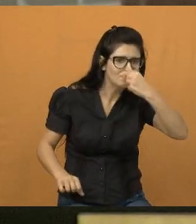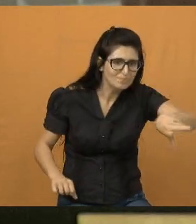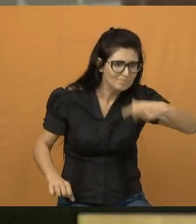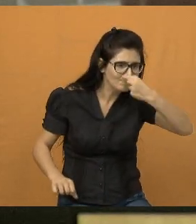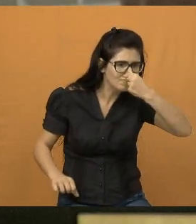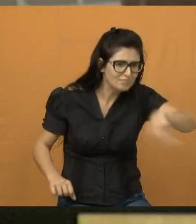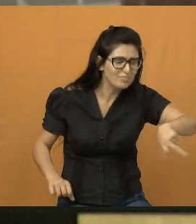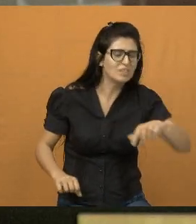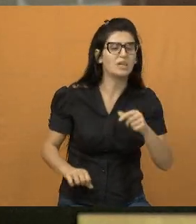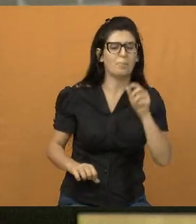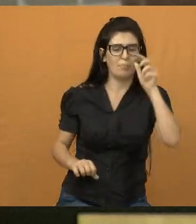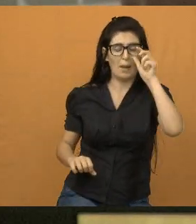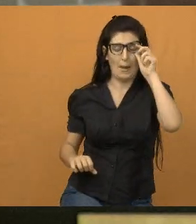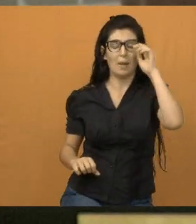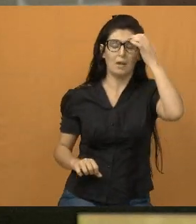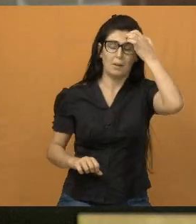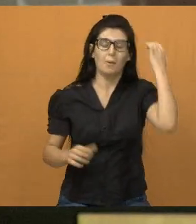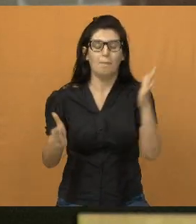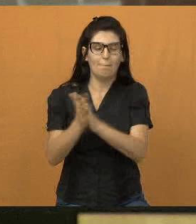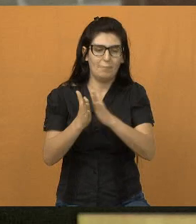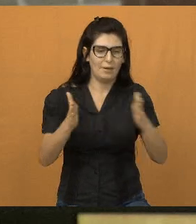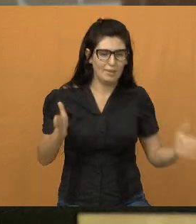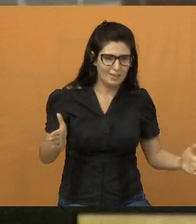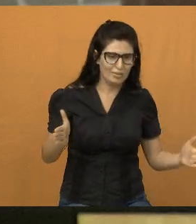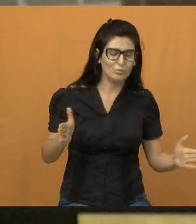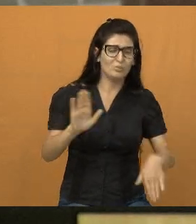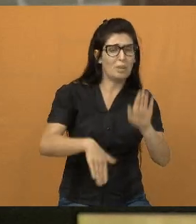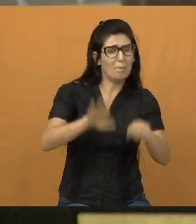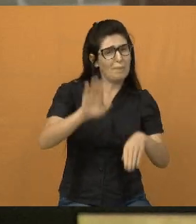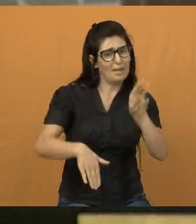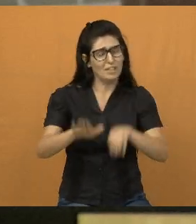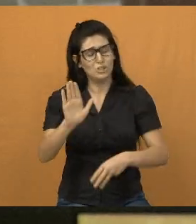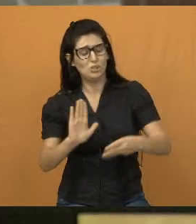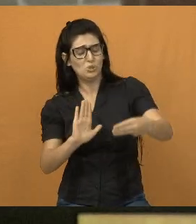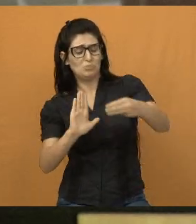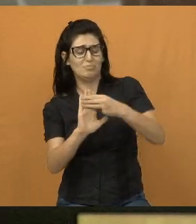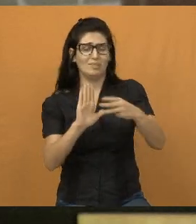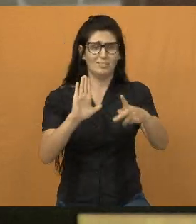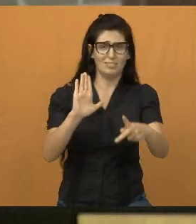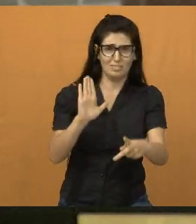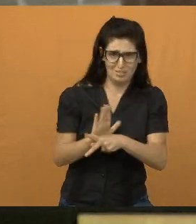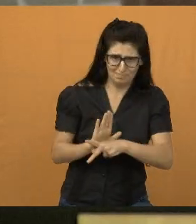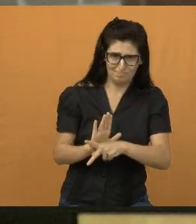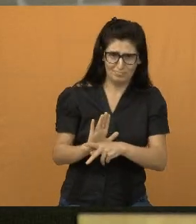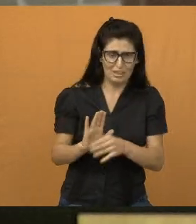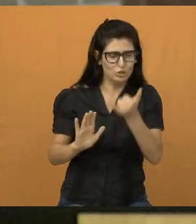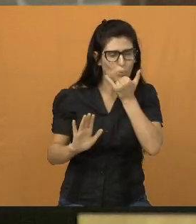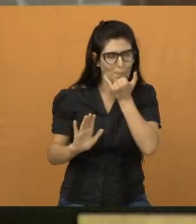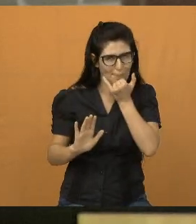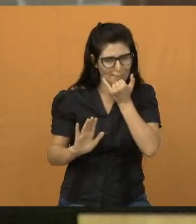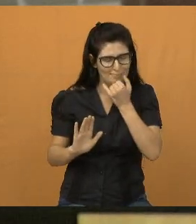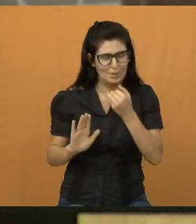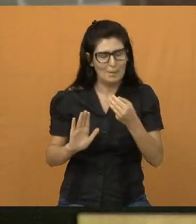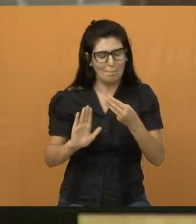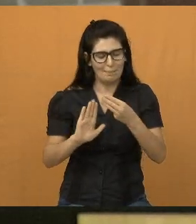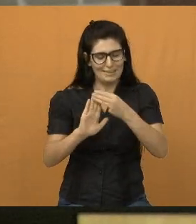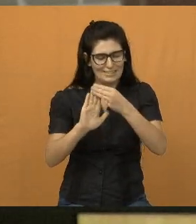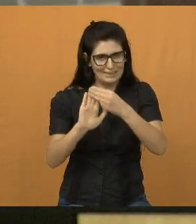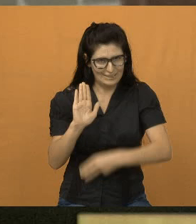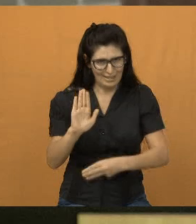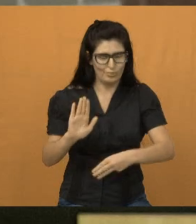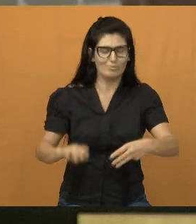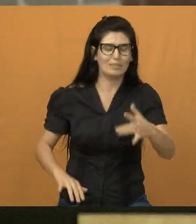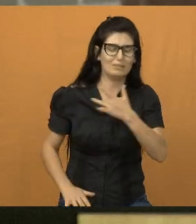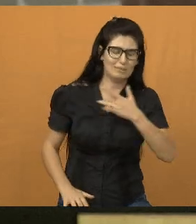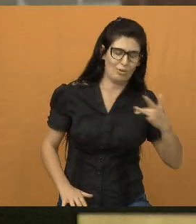período designado pelo Ministério da Saúde. Então, quando que ocorre essa campanha de